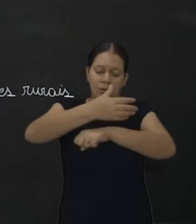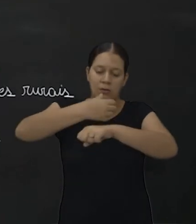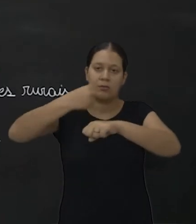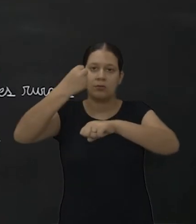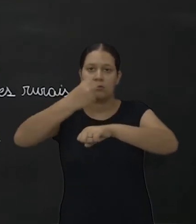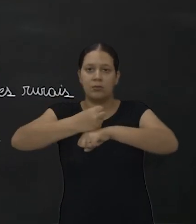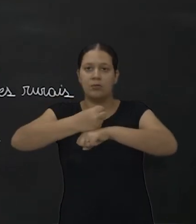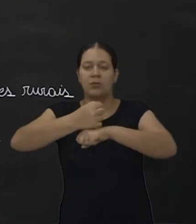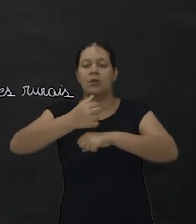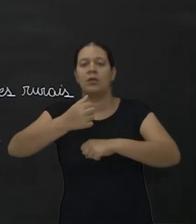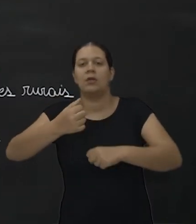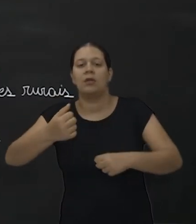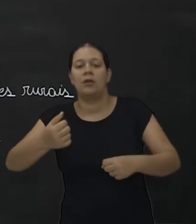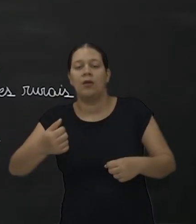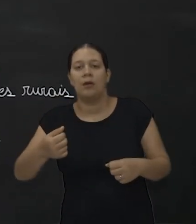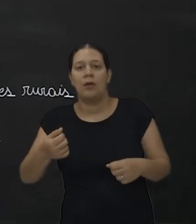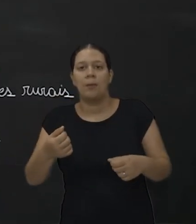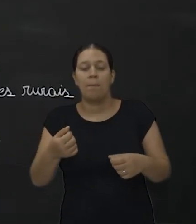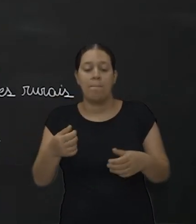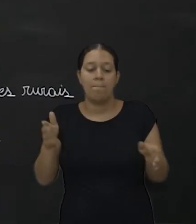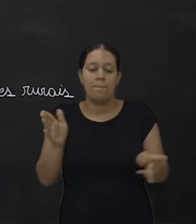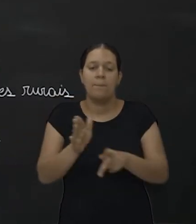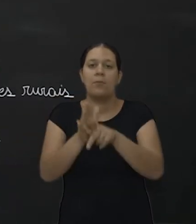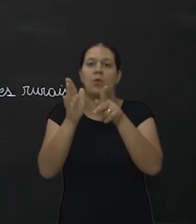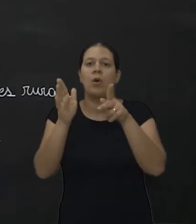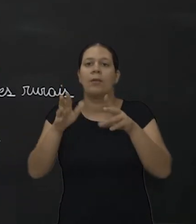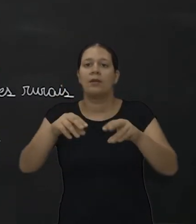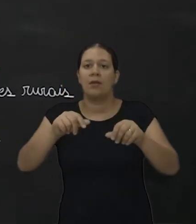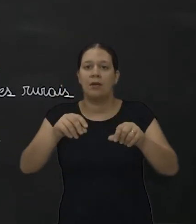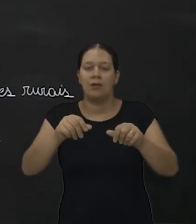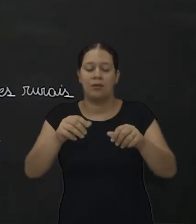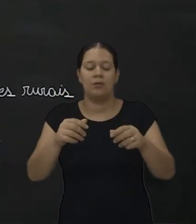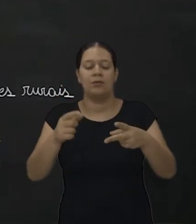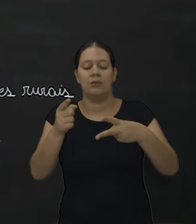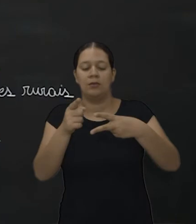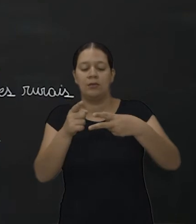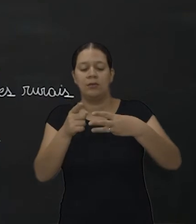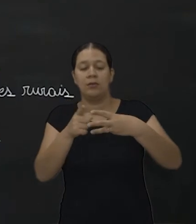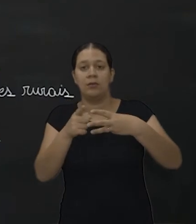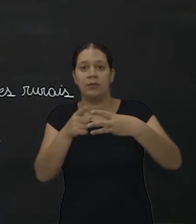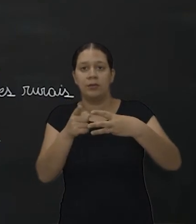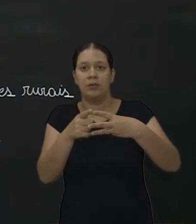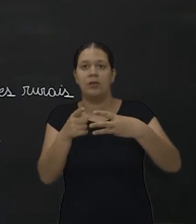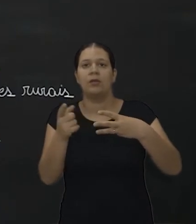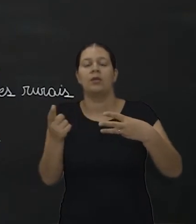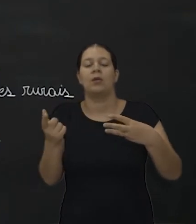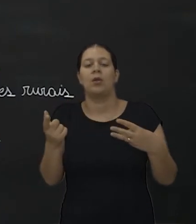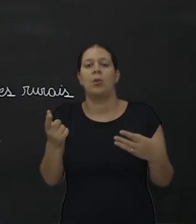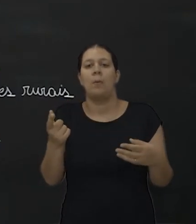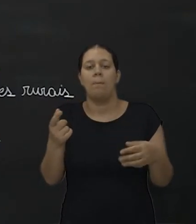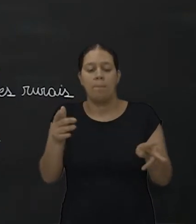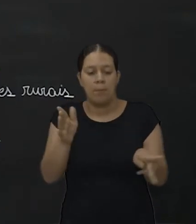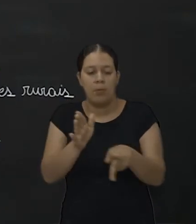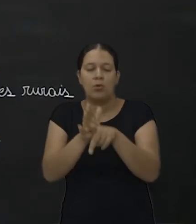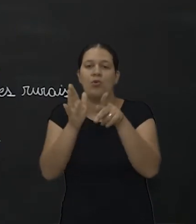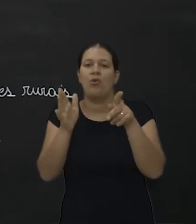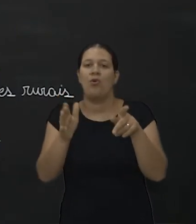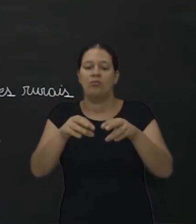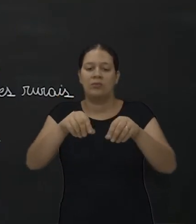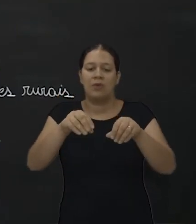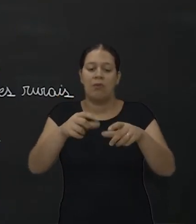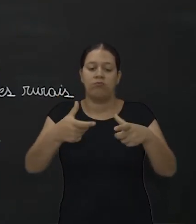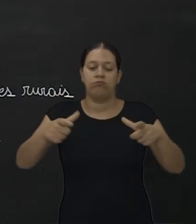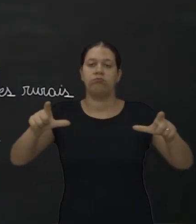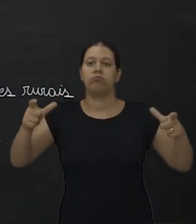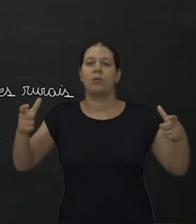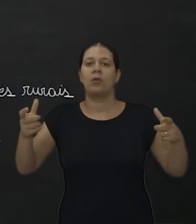grandes proprietários de terra, concentraram muitas propriedades e com propriedades com grande extensão. Isso